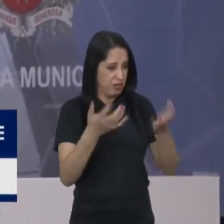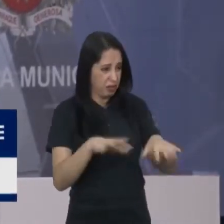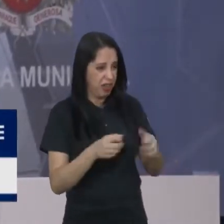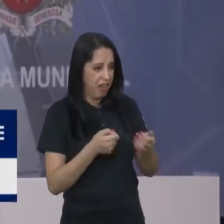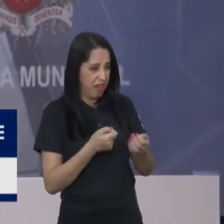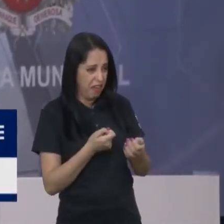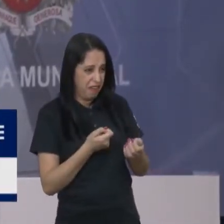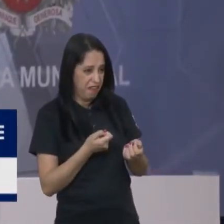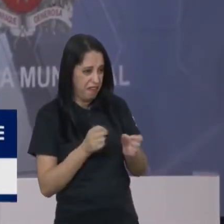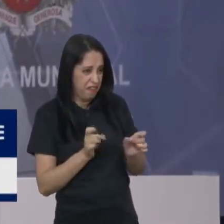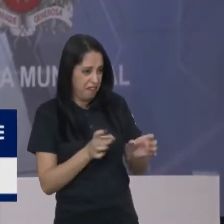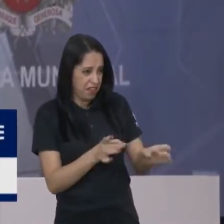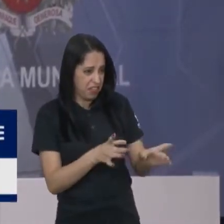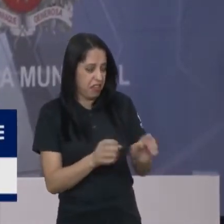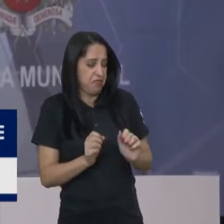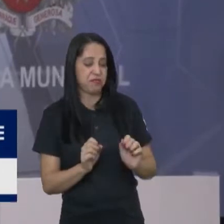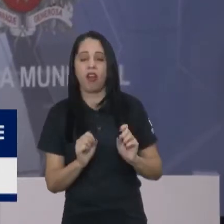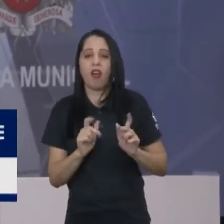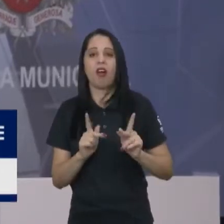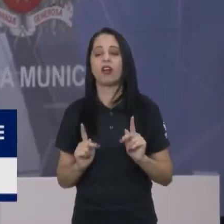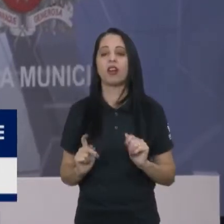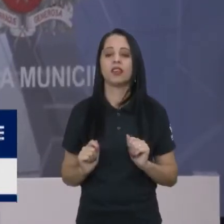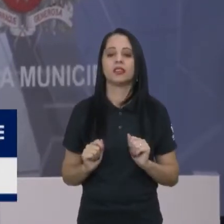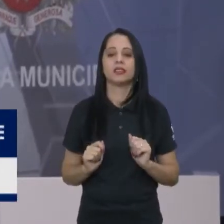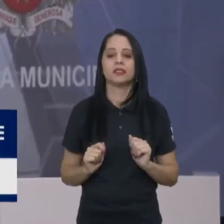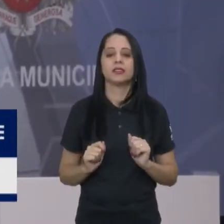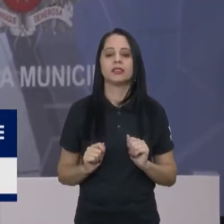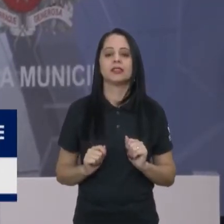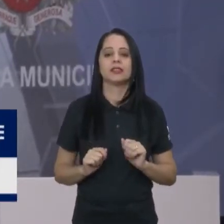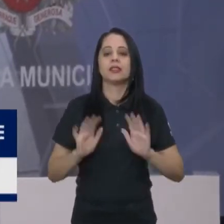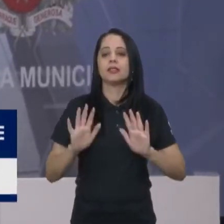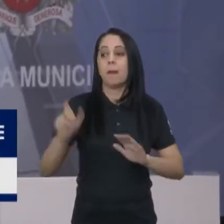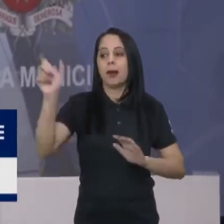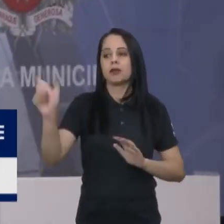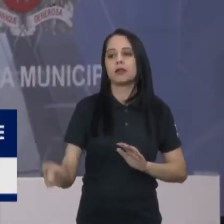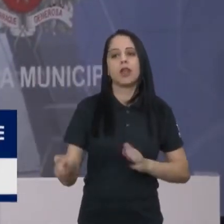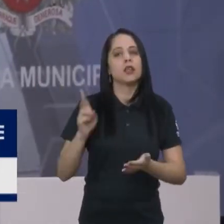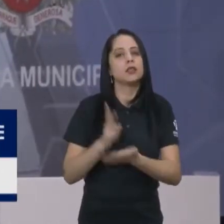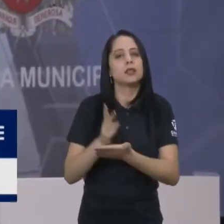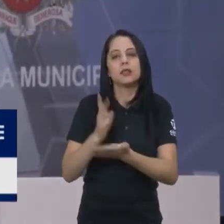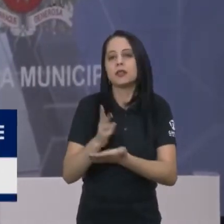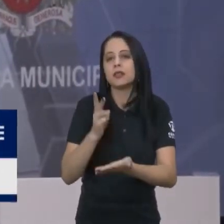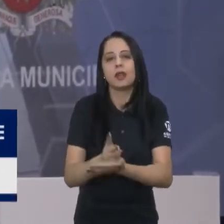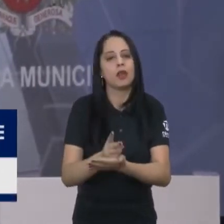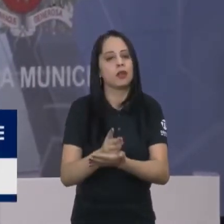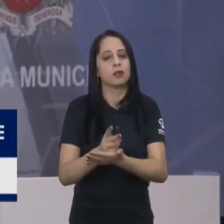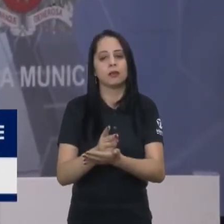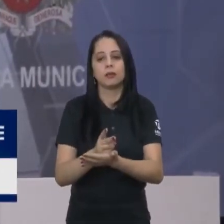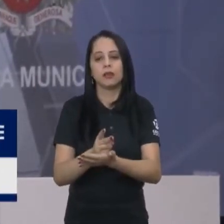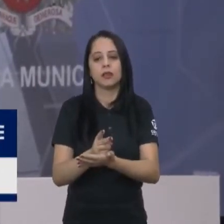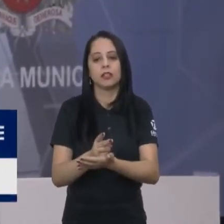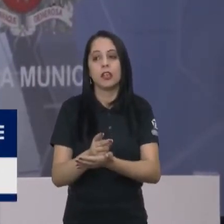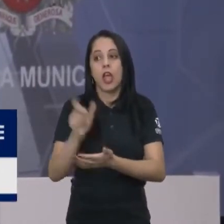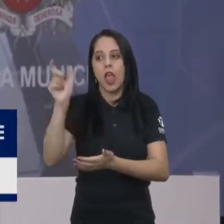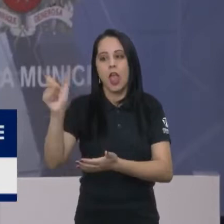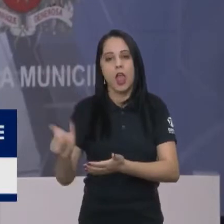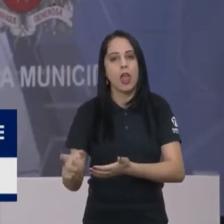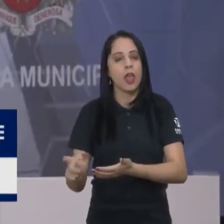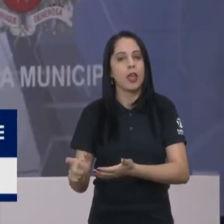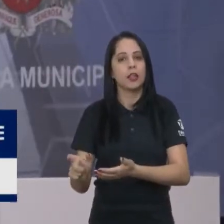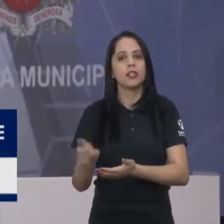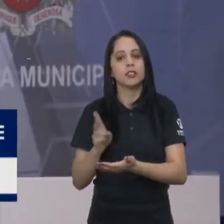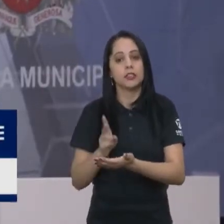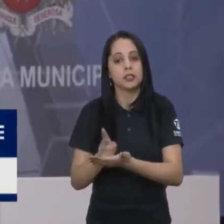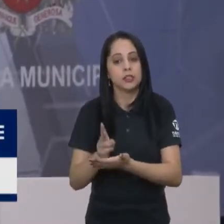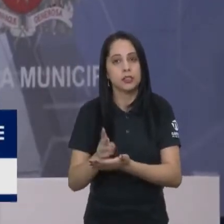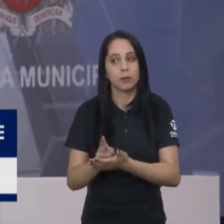ninguém. Né? Travamos o zoneamento e uma negociação longa, né, Liberato? E o Ricardo, todo o tempo, então vocês perceberam, ele desincorporou o procurador,